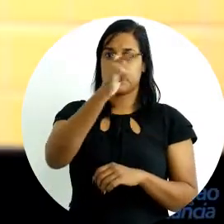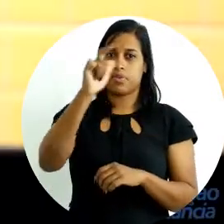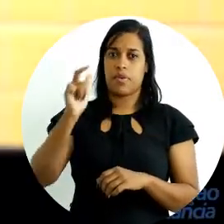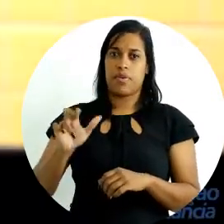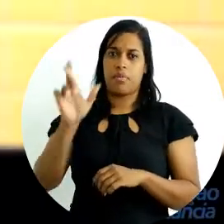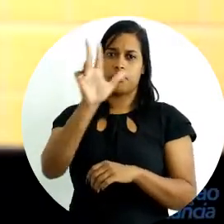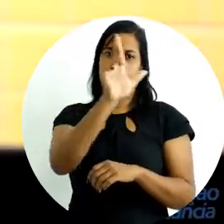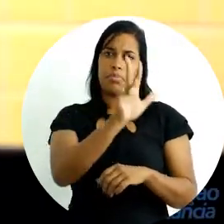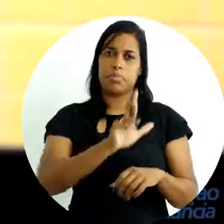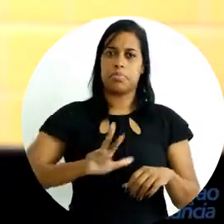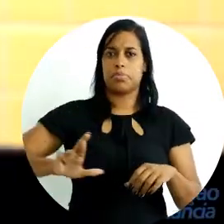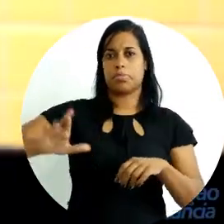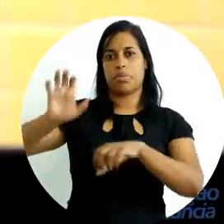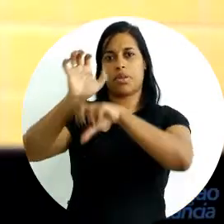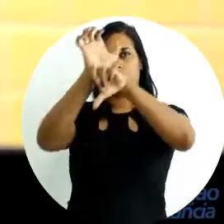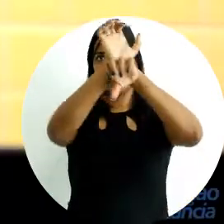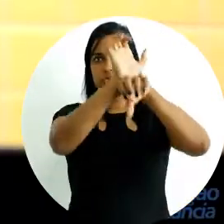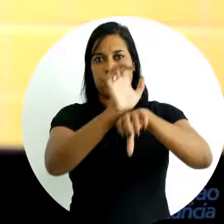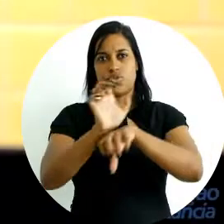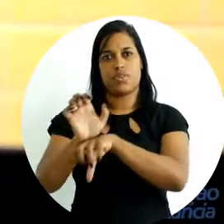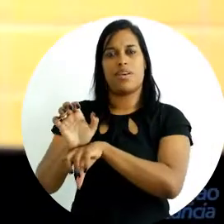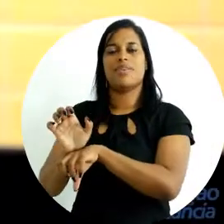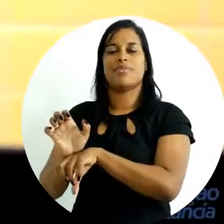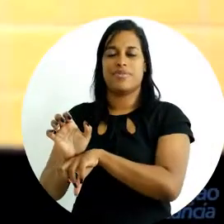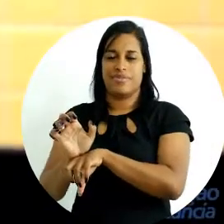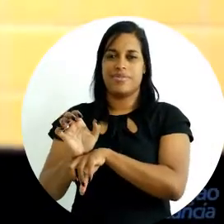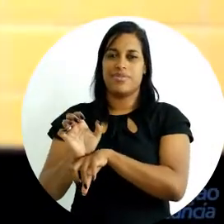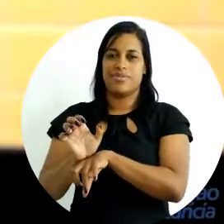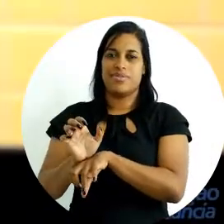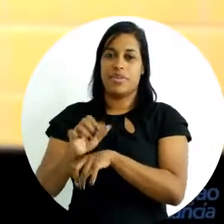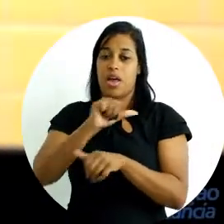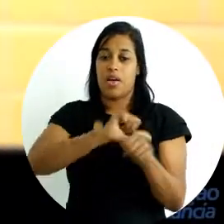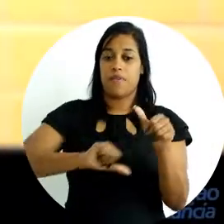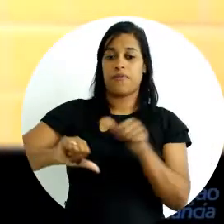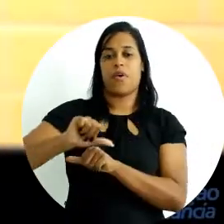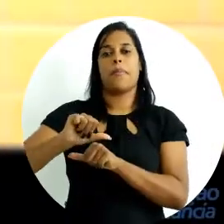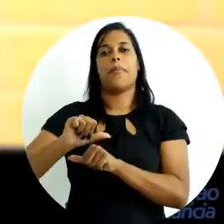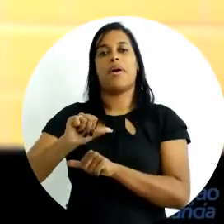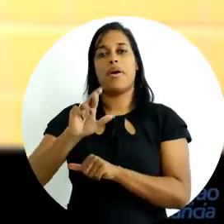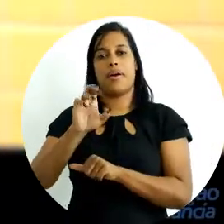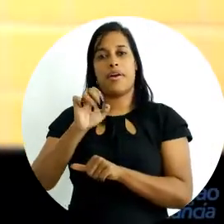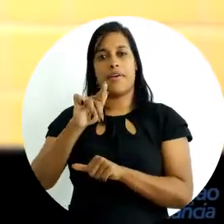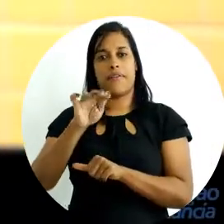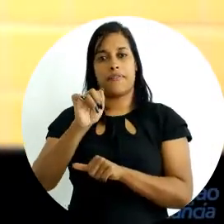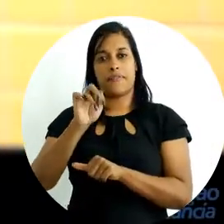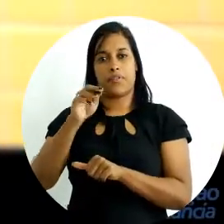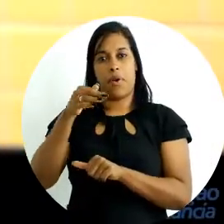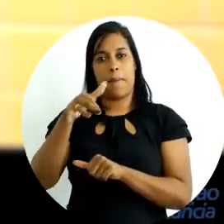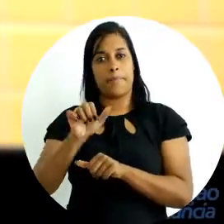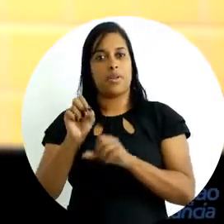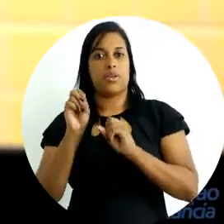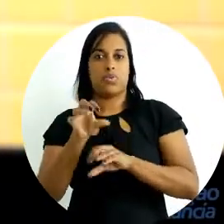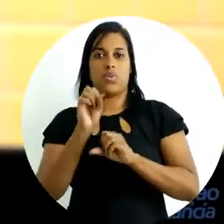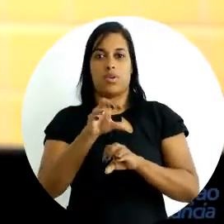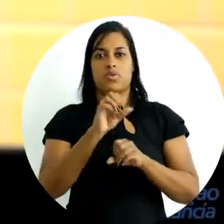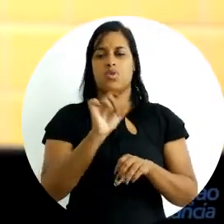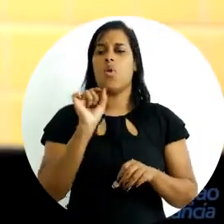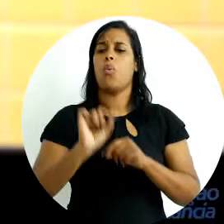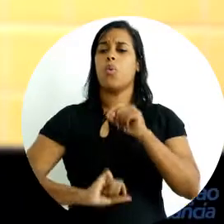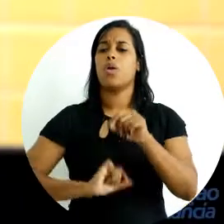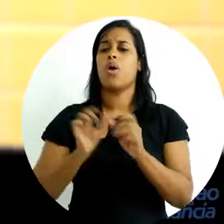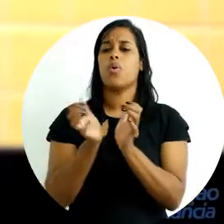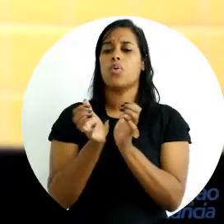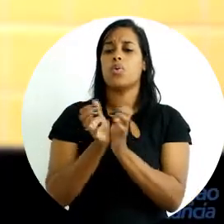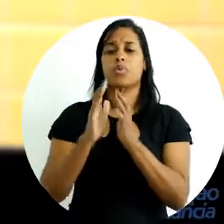vão se repetir em vários estados nas suas respectivas reformas educacionais. Mas o que era o grupo